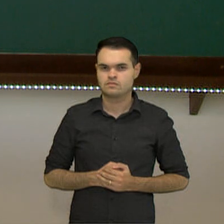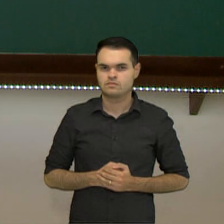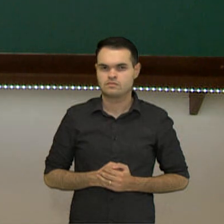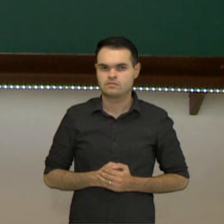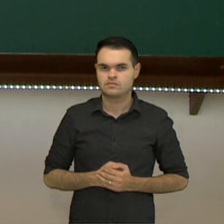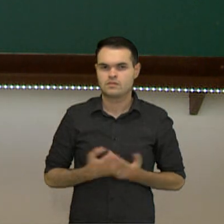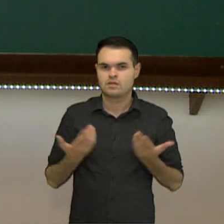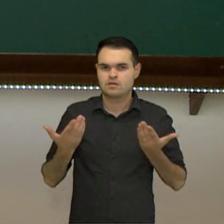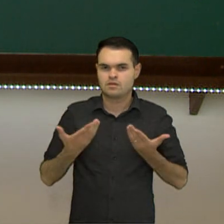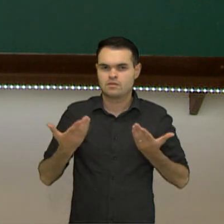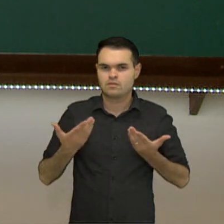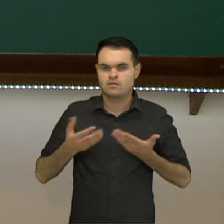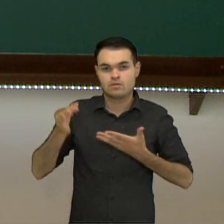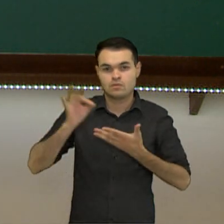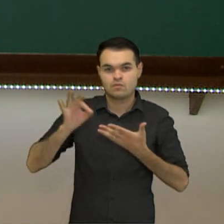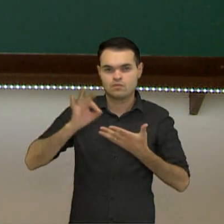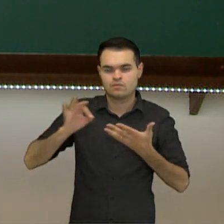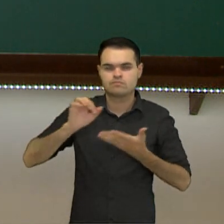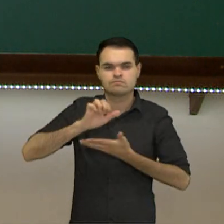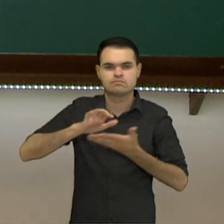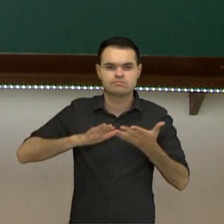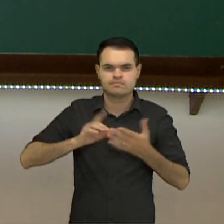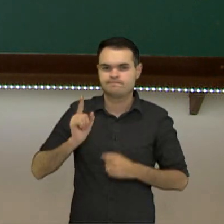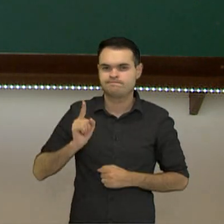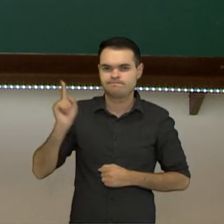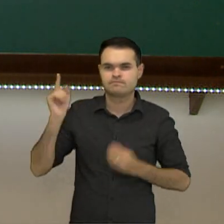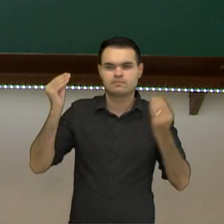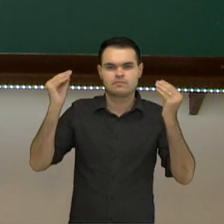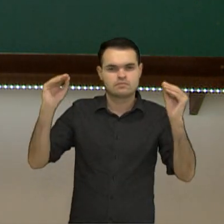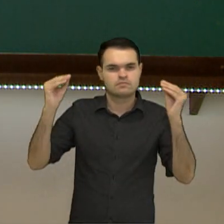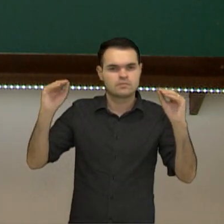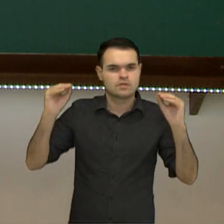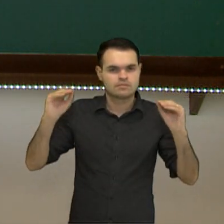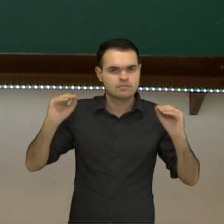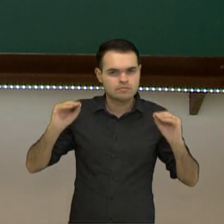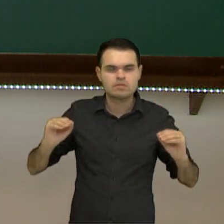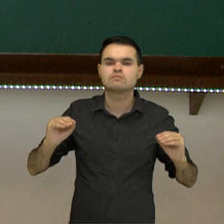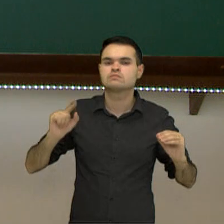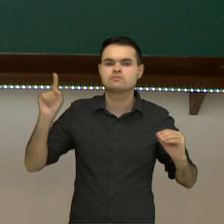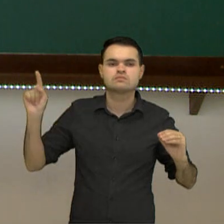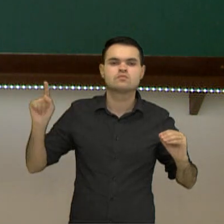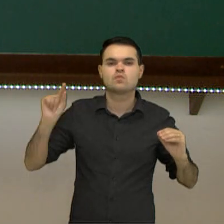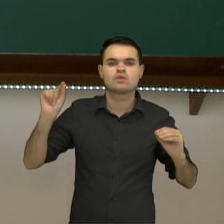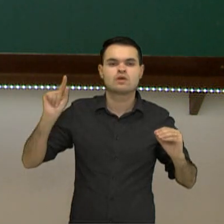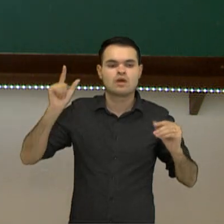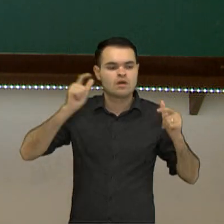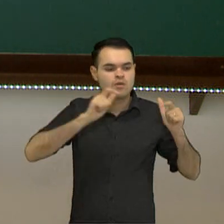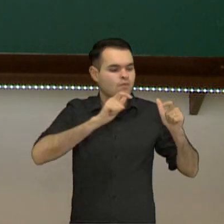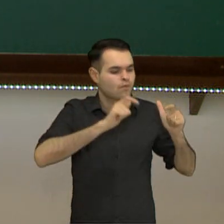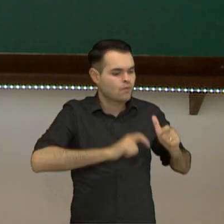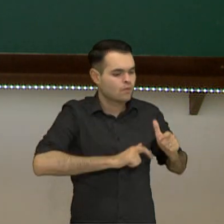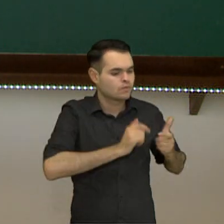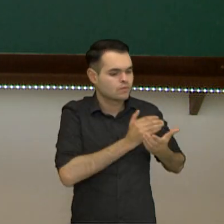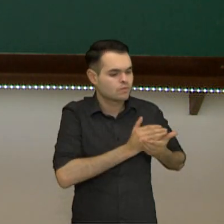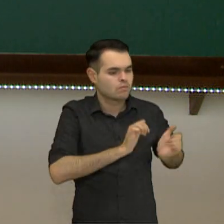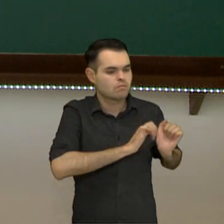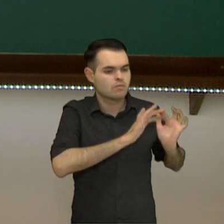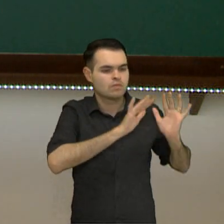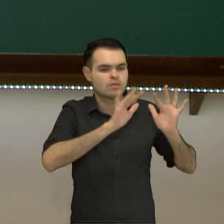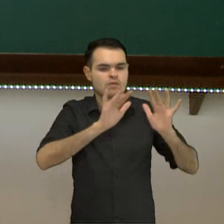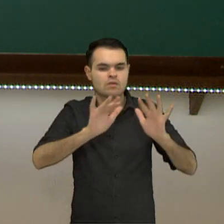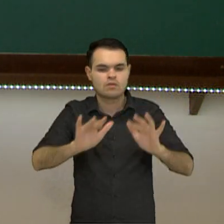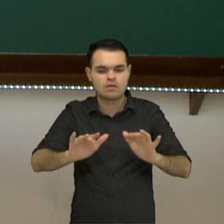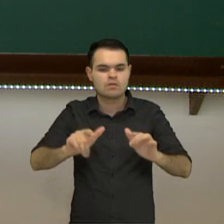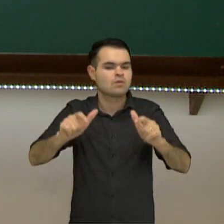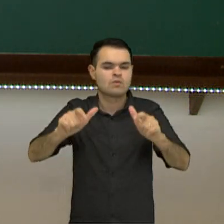Pessoal, vamos então corrigir a nossa atividade, né? Preencher esse quadro aqui sobre o local de partida, para onde se dirigiam, quando